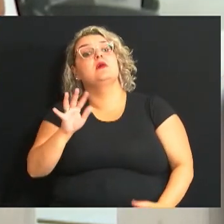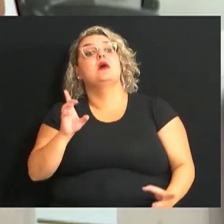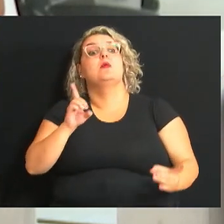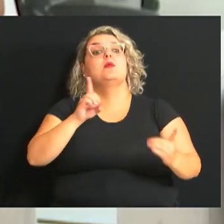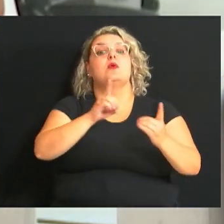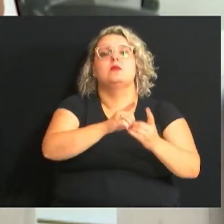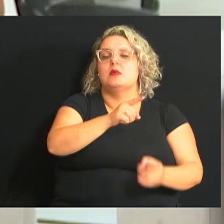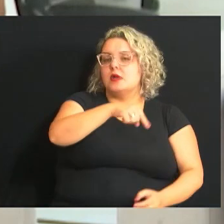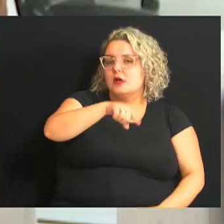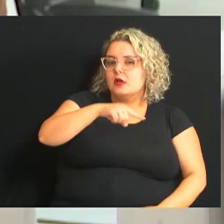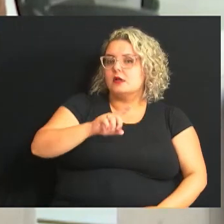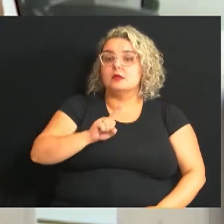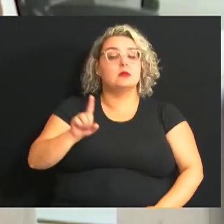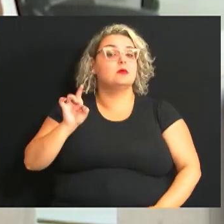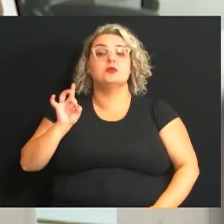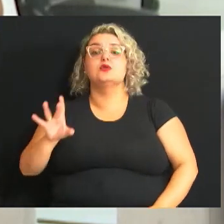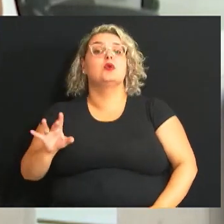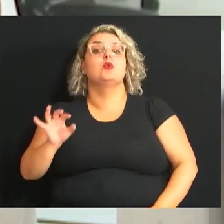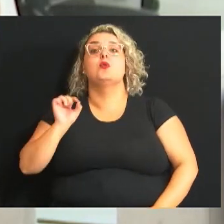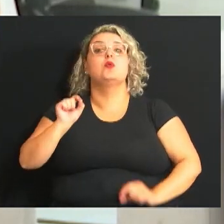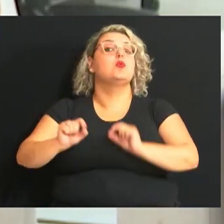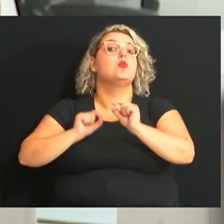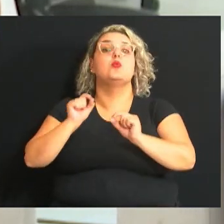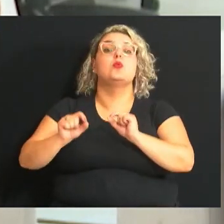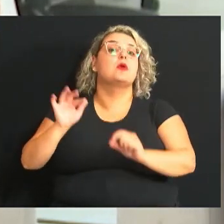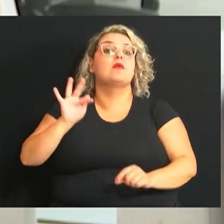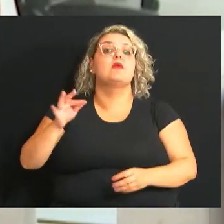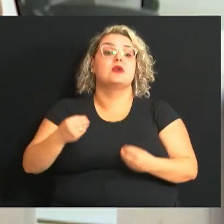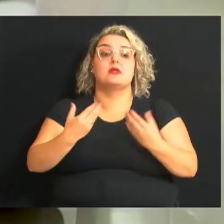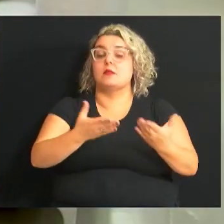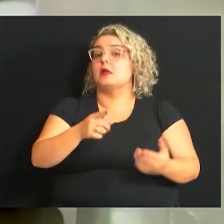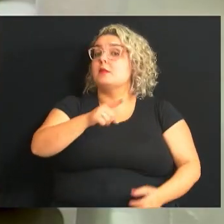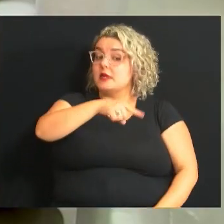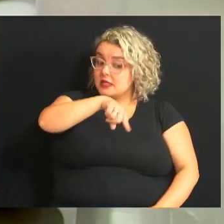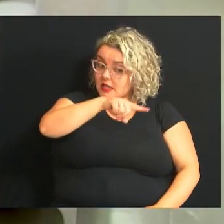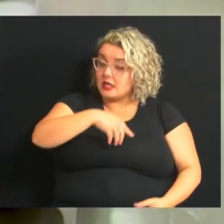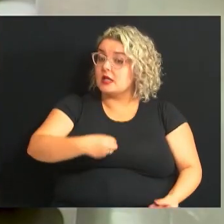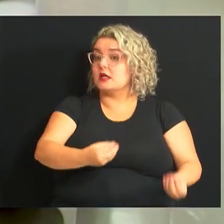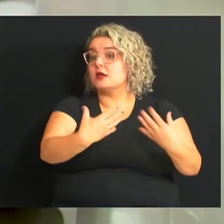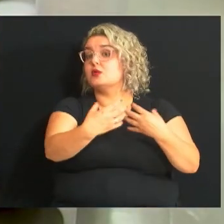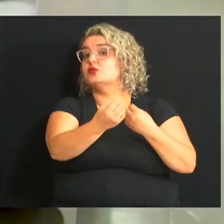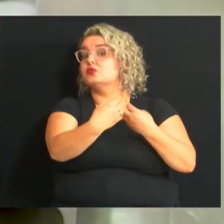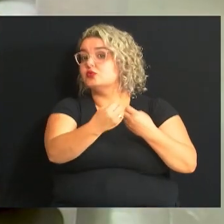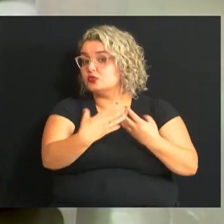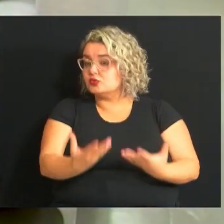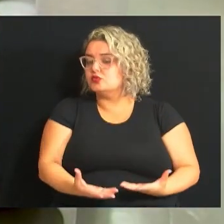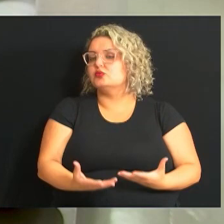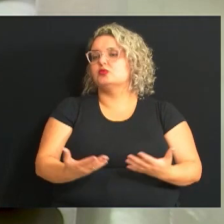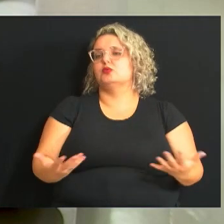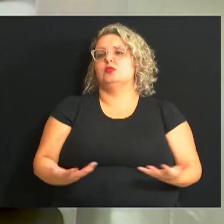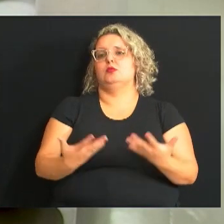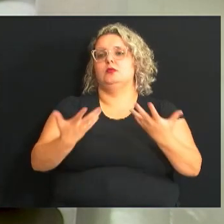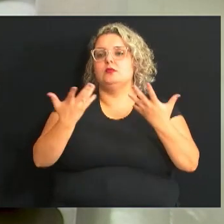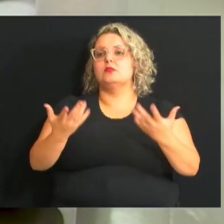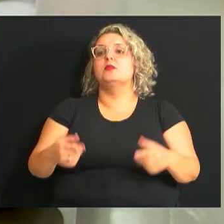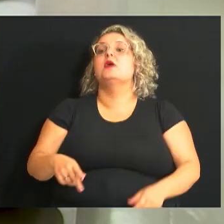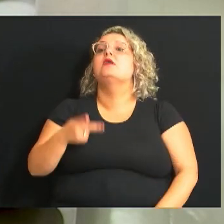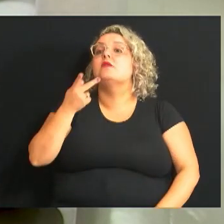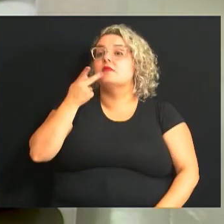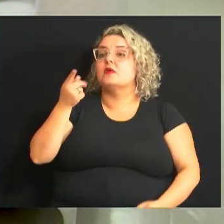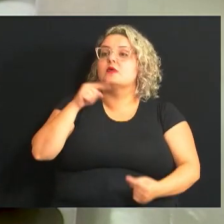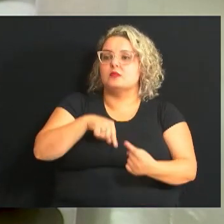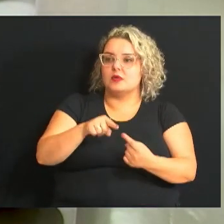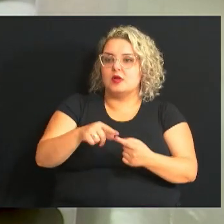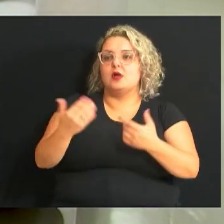questão do que a universidade oferece a eles, mas também o que eles nos trazem como contribuição. Mas falando objetivamente, a prova